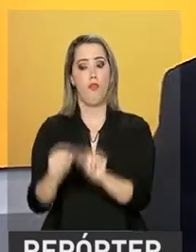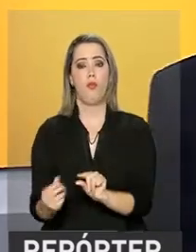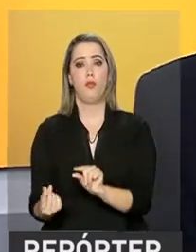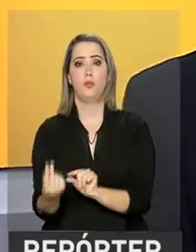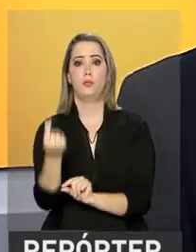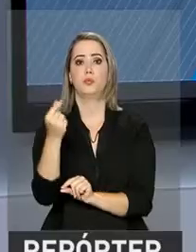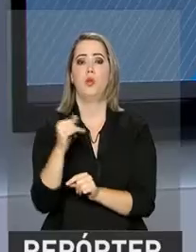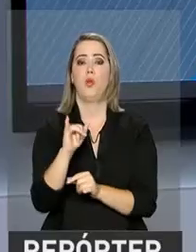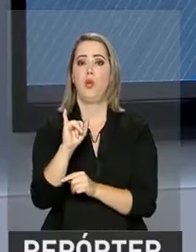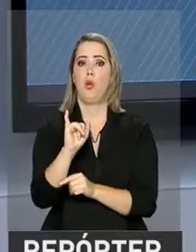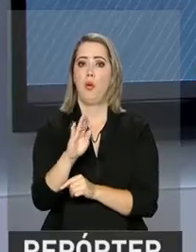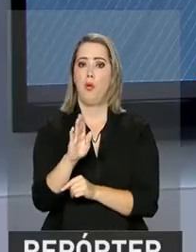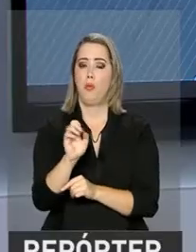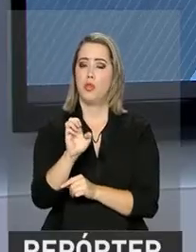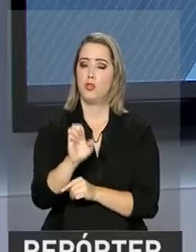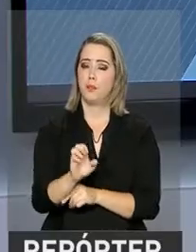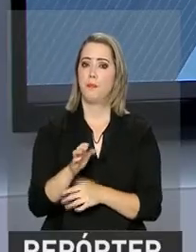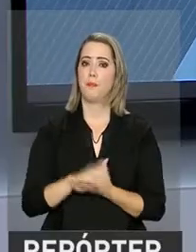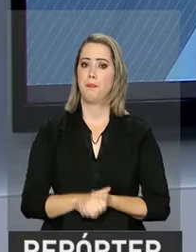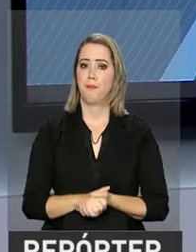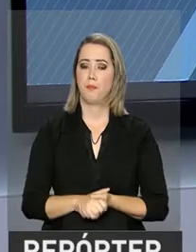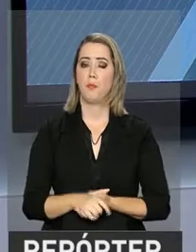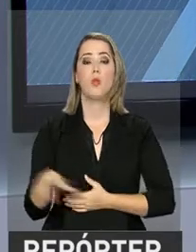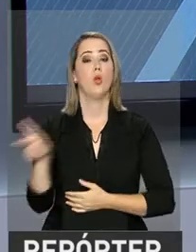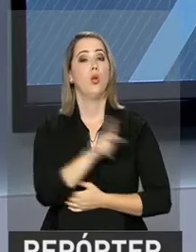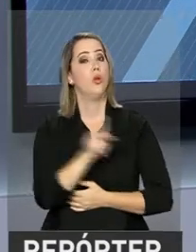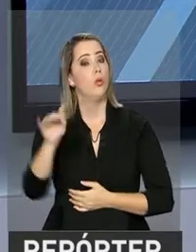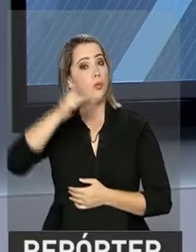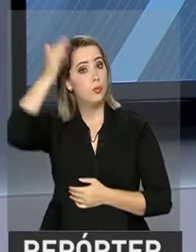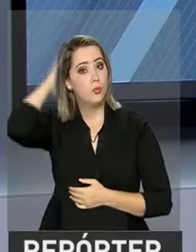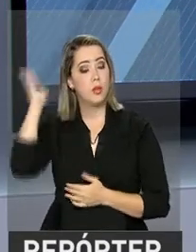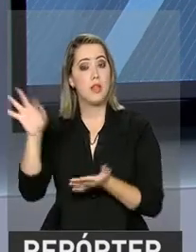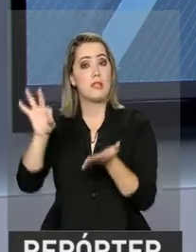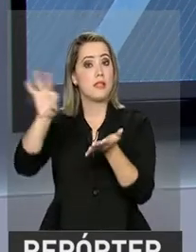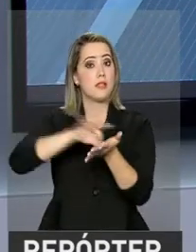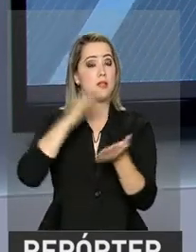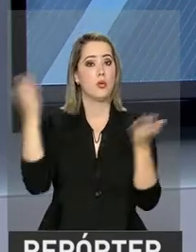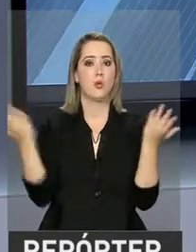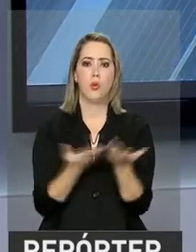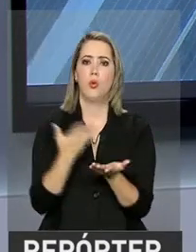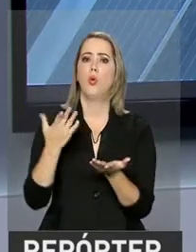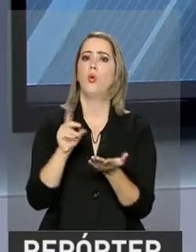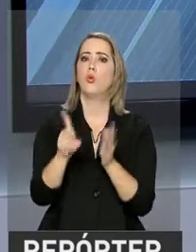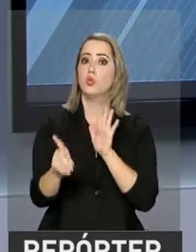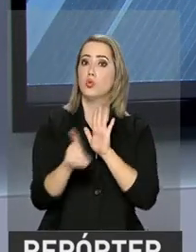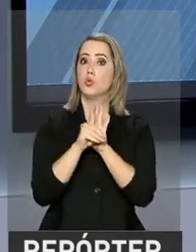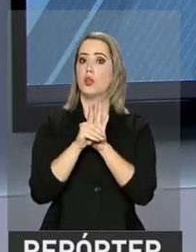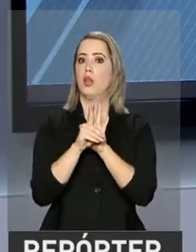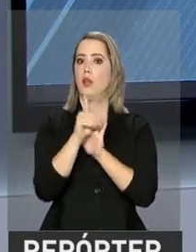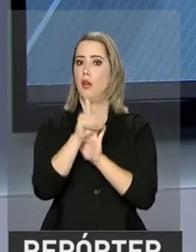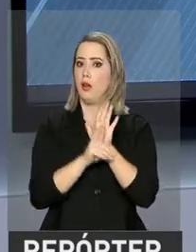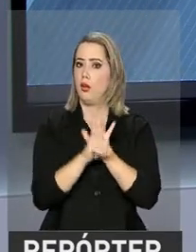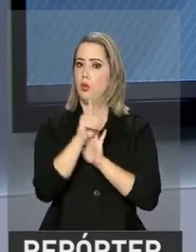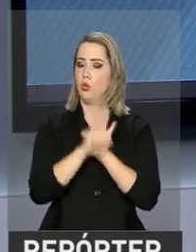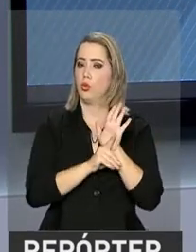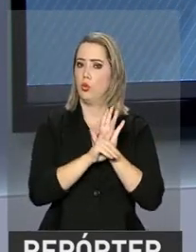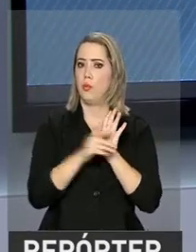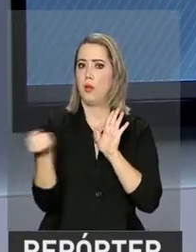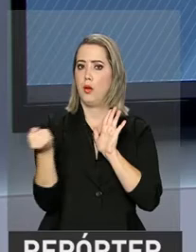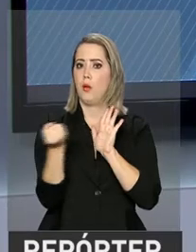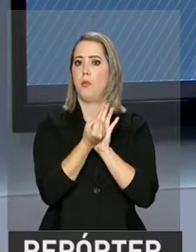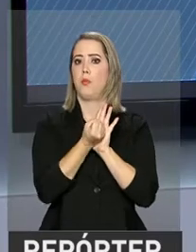ibge e o presidente michel temer assinou hoje um decreto para modernização do marco regulatório